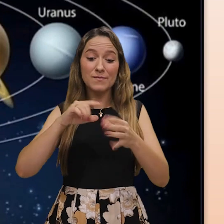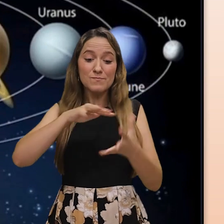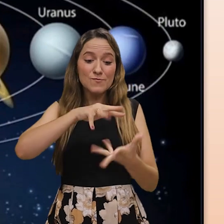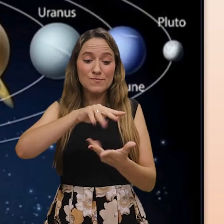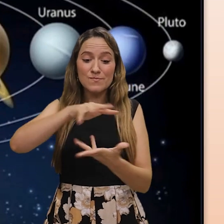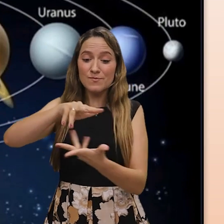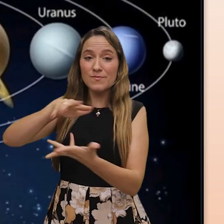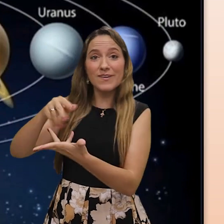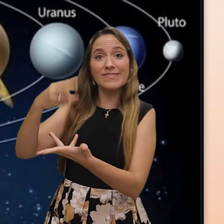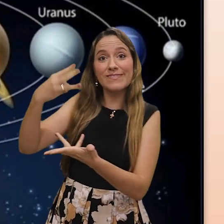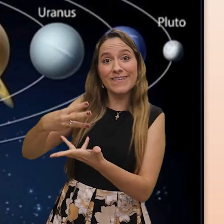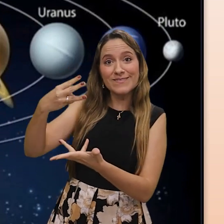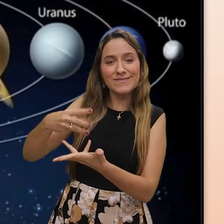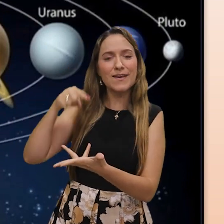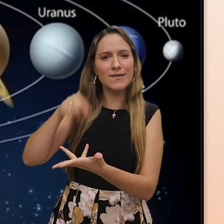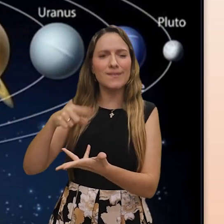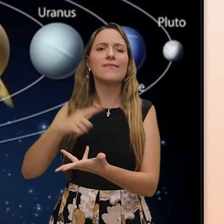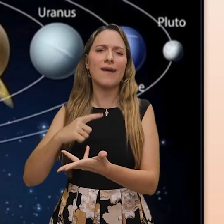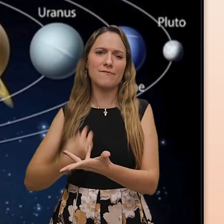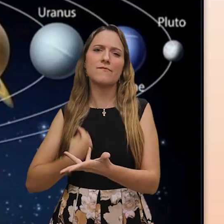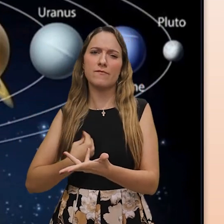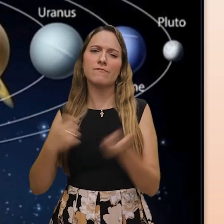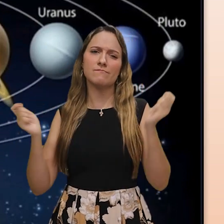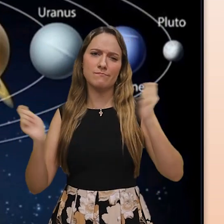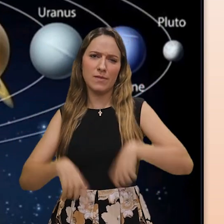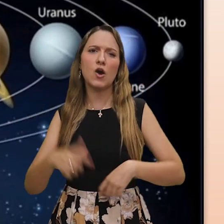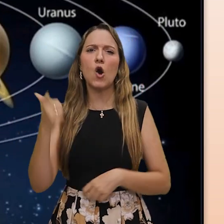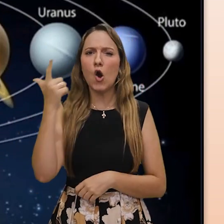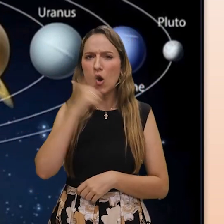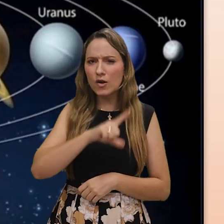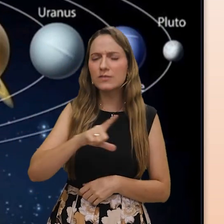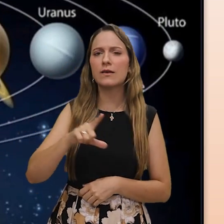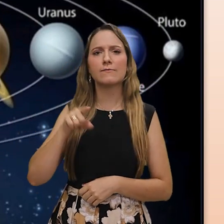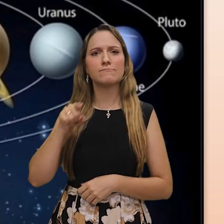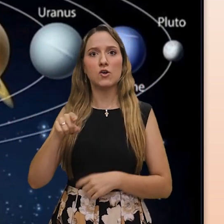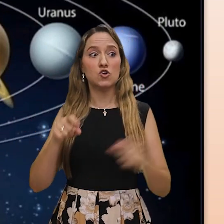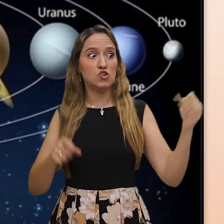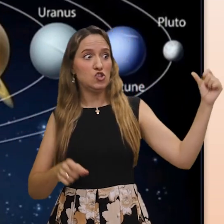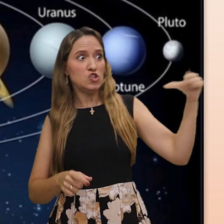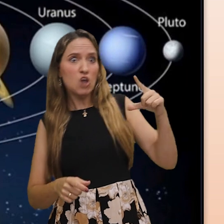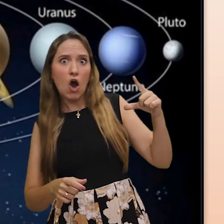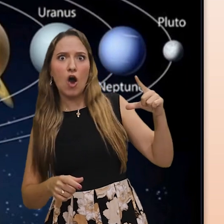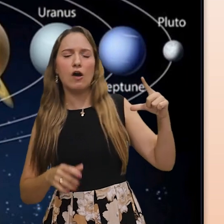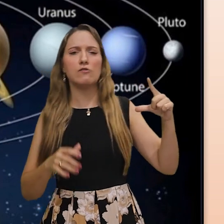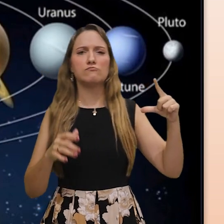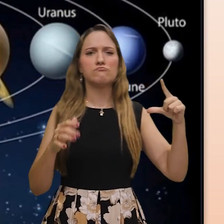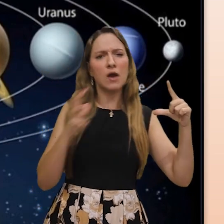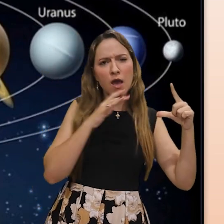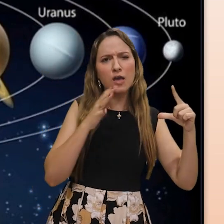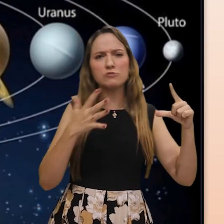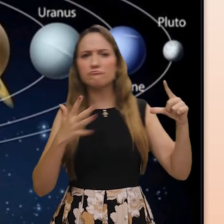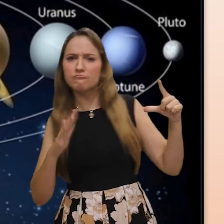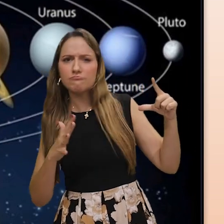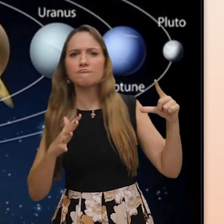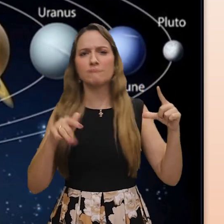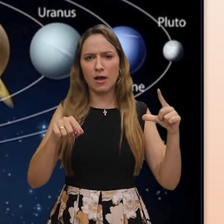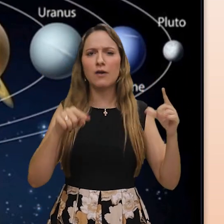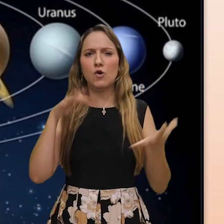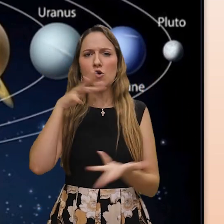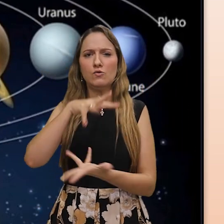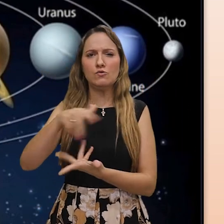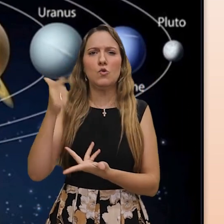Solar e é um planeta que está na zona habitável, que é o local em que não se está tão longe nem tão perto do